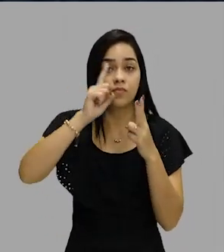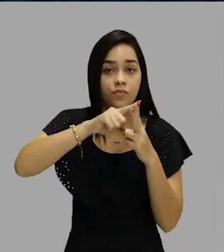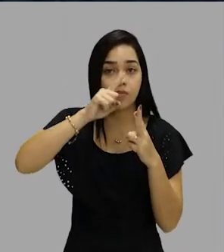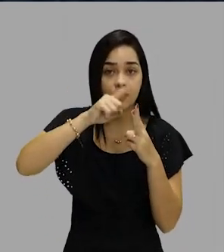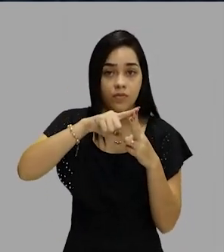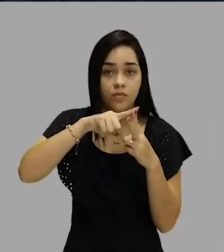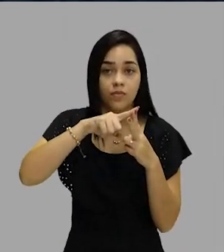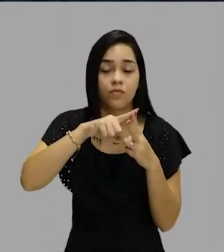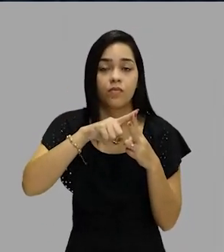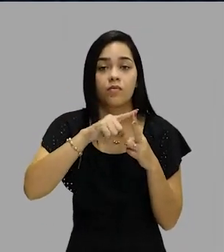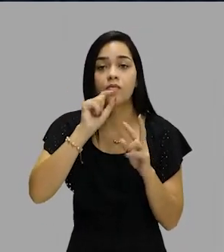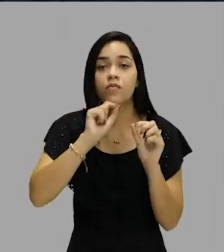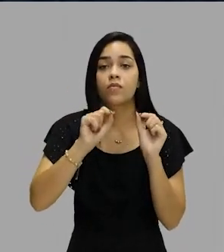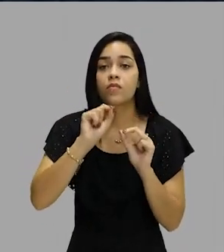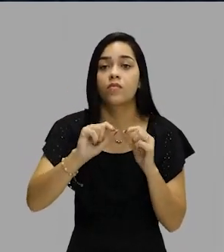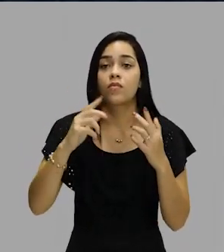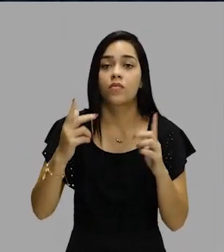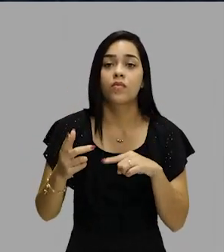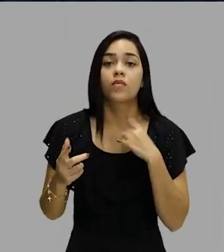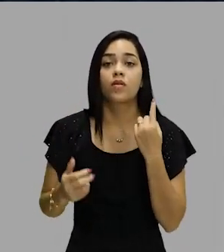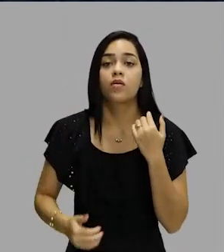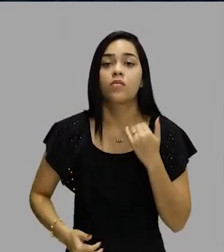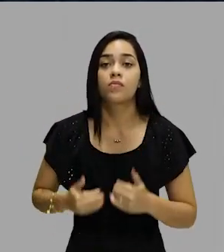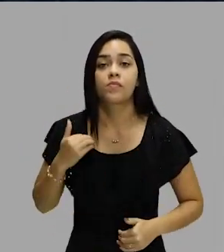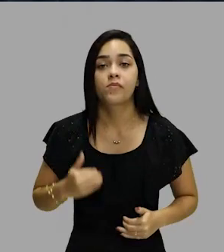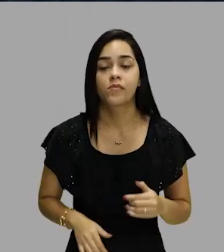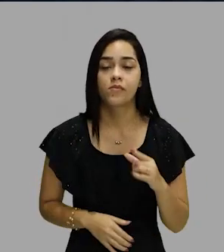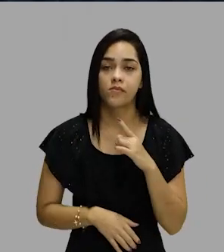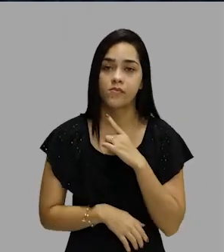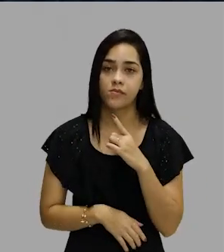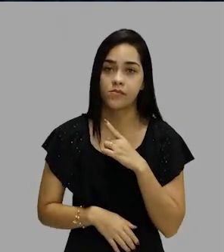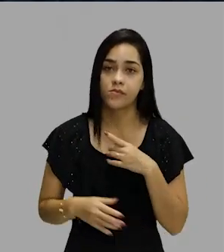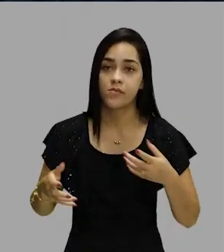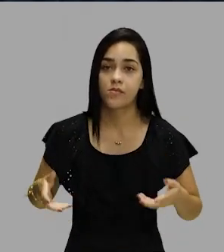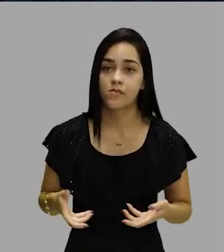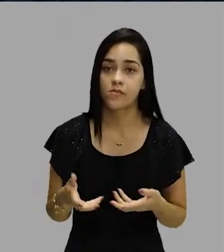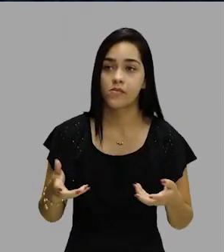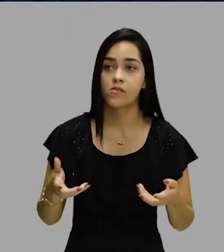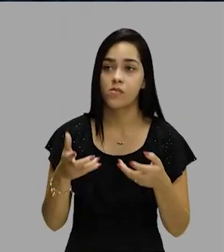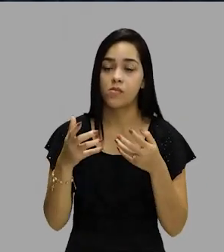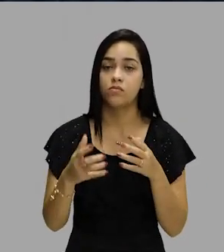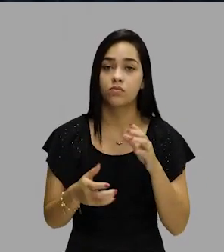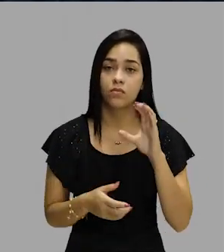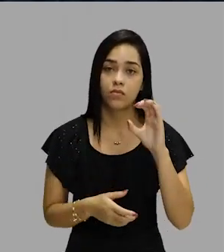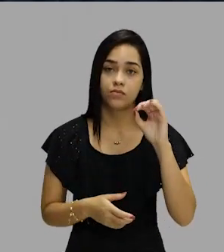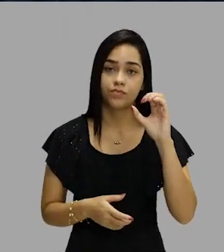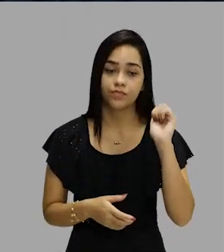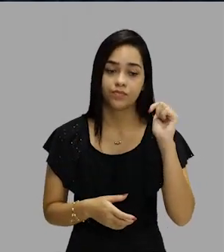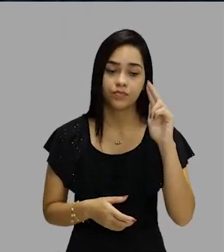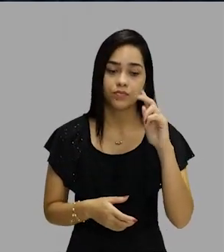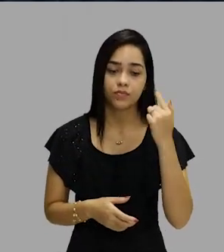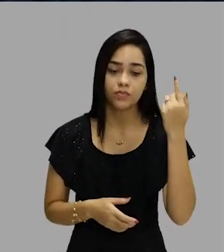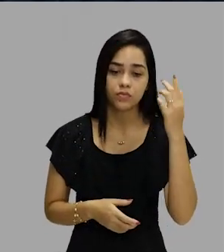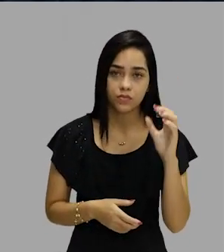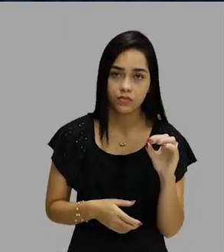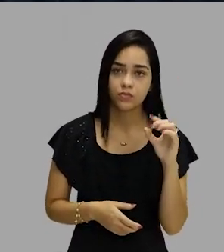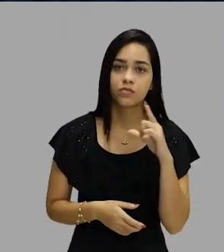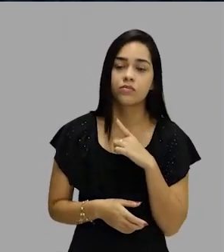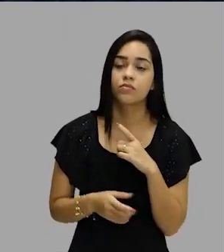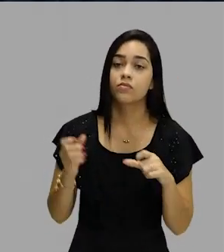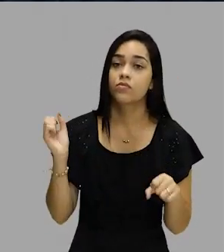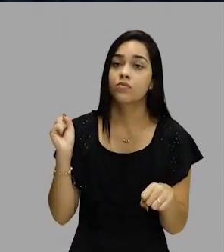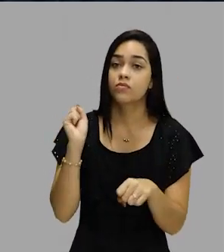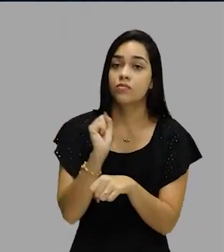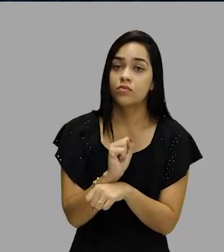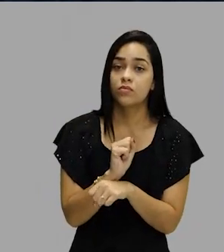Hemostasia é a capacidade que o nosso organismo tem de promover a coagulação, ou seja, de cessar